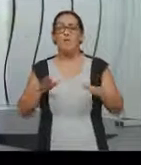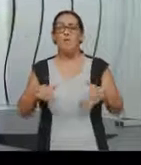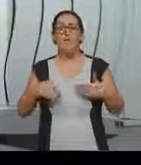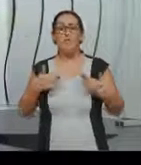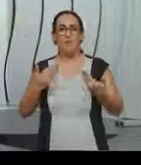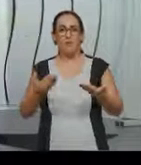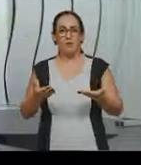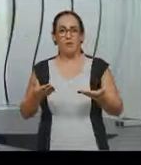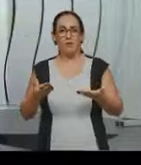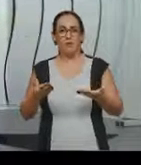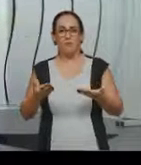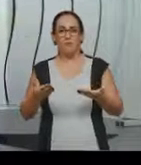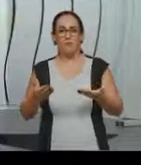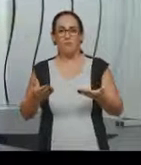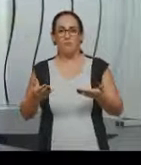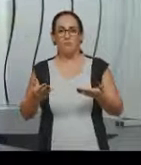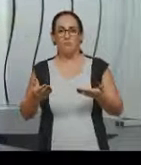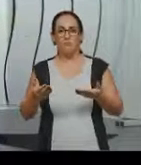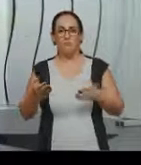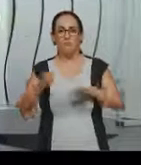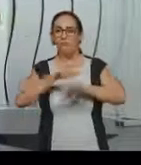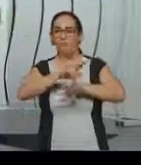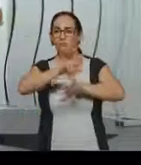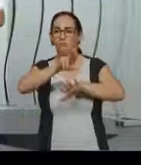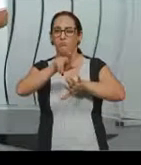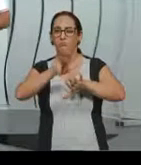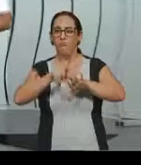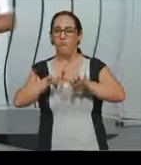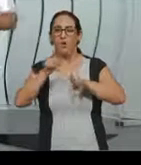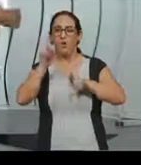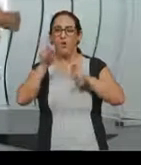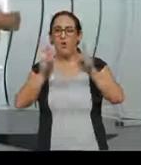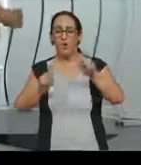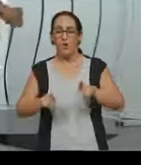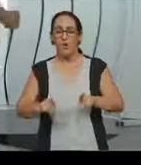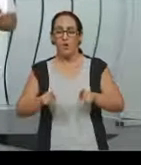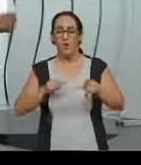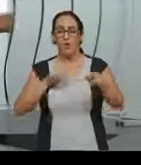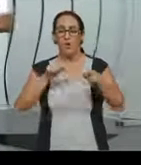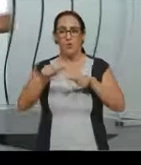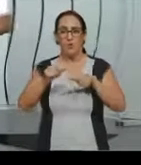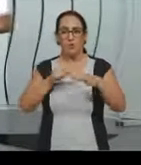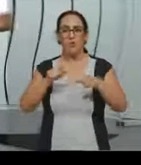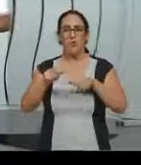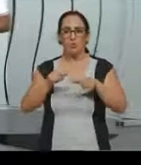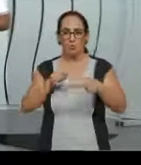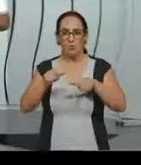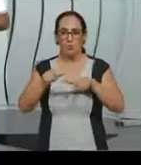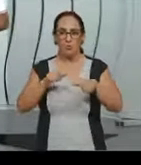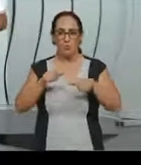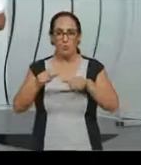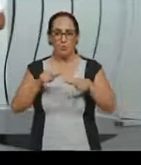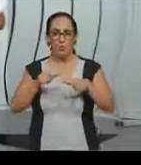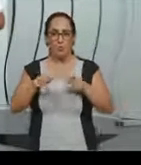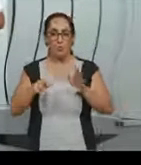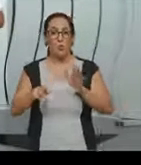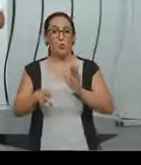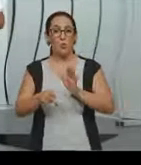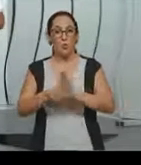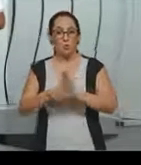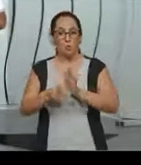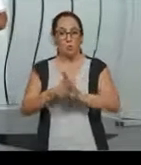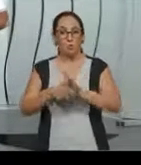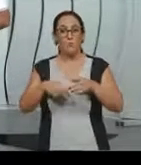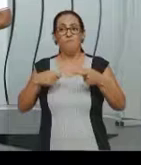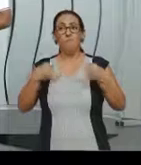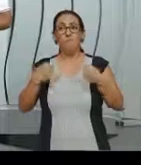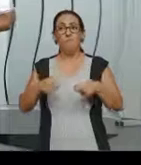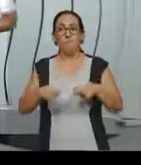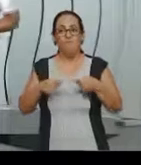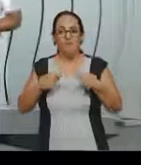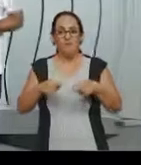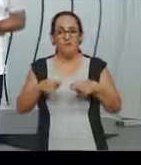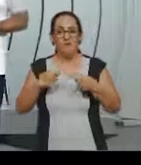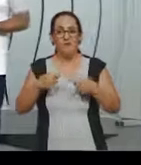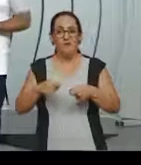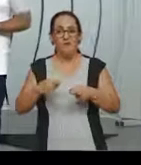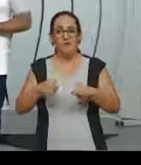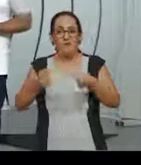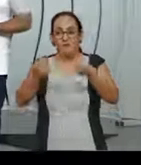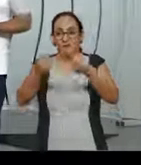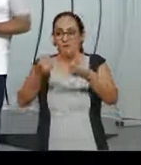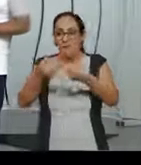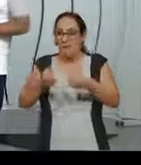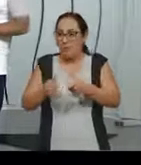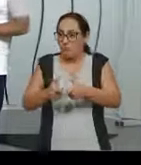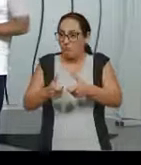uma grande quantidade de trabalhadores. A mão de obra era extremamente necessária e em grande